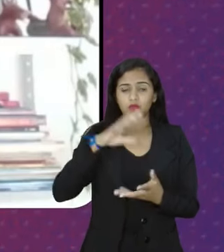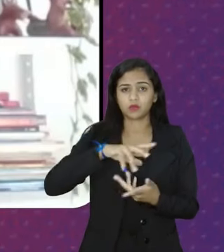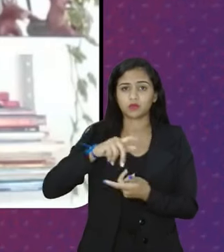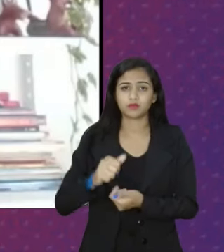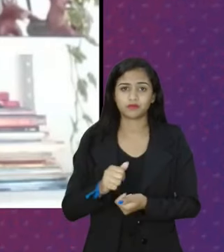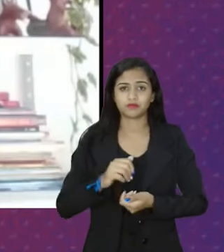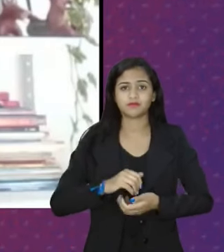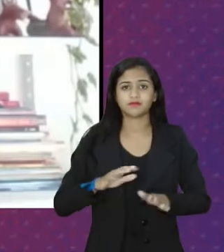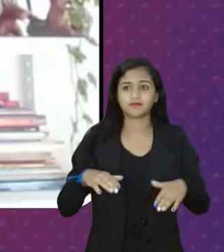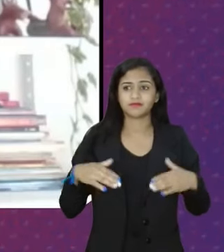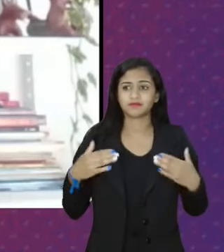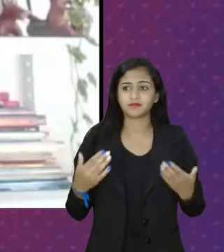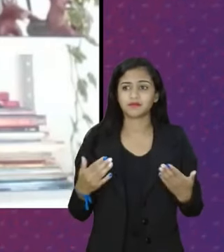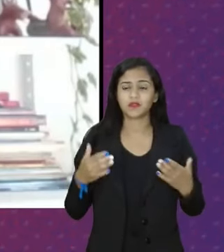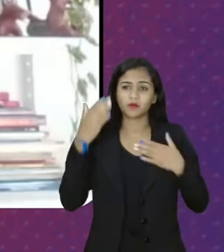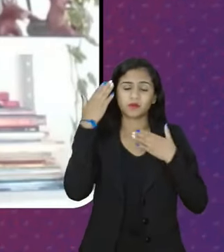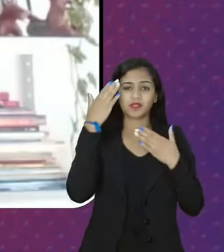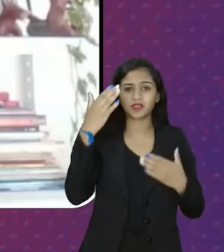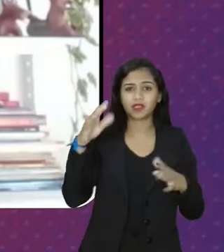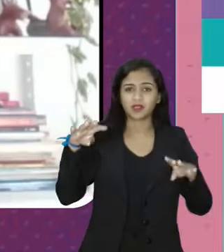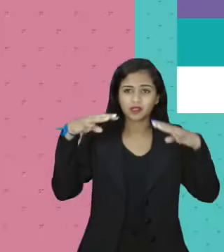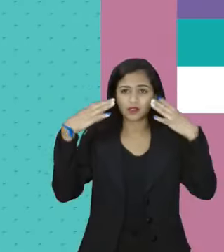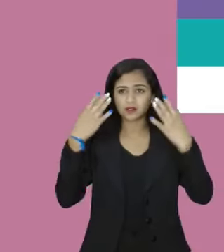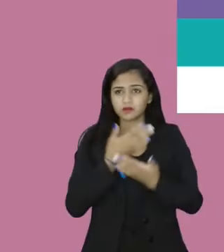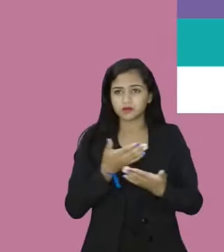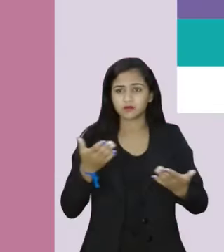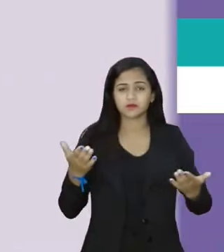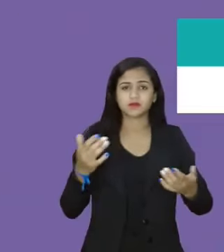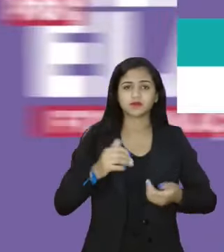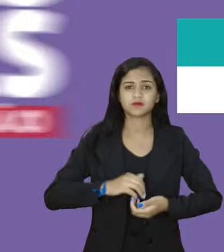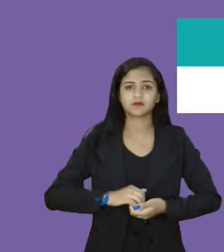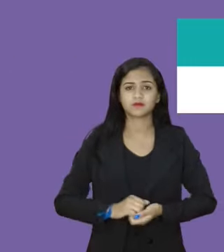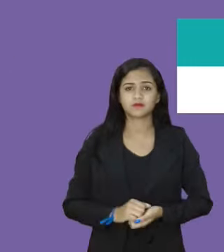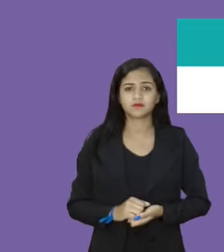Então, eu agradeço a atenção de vocês.